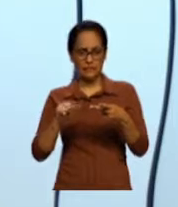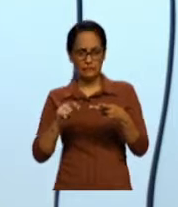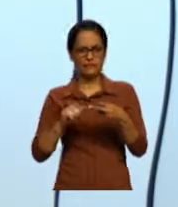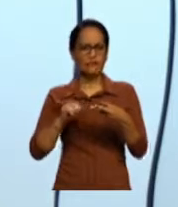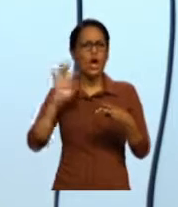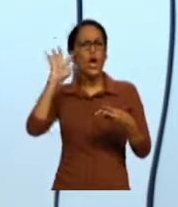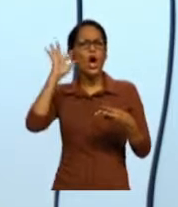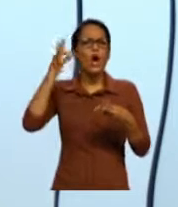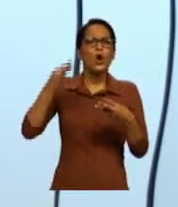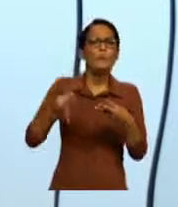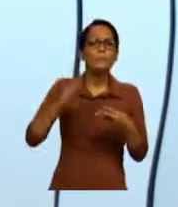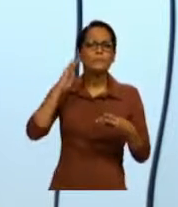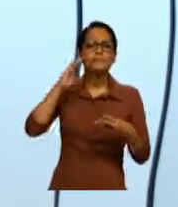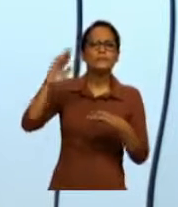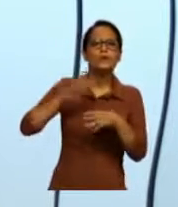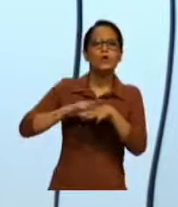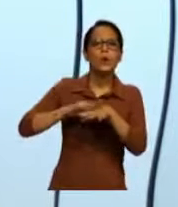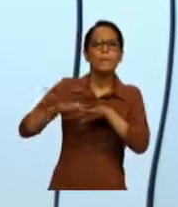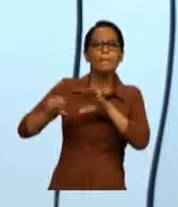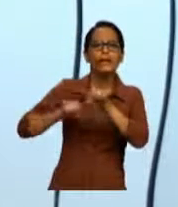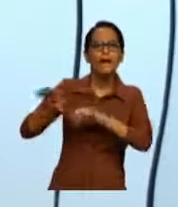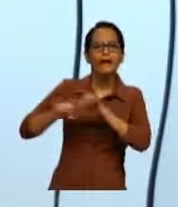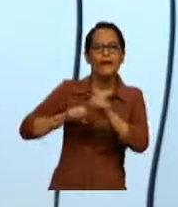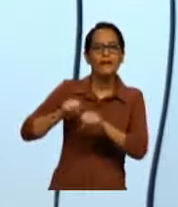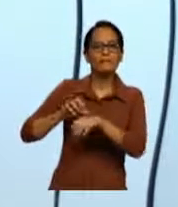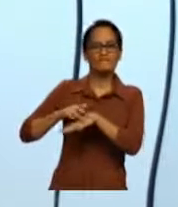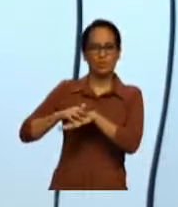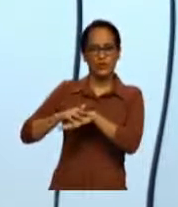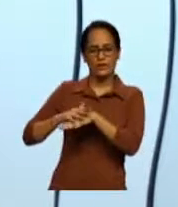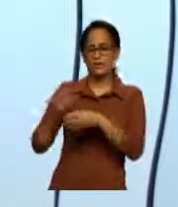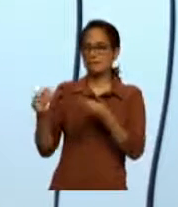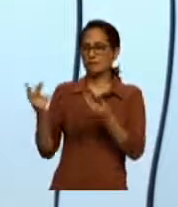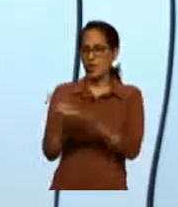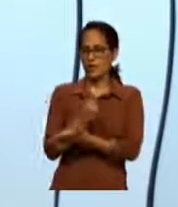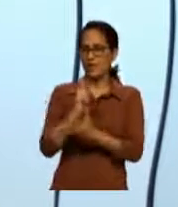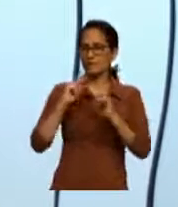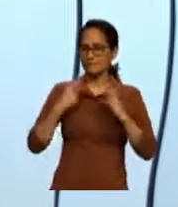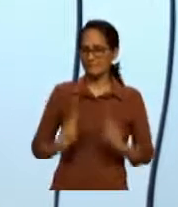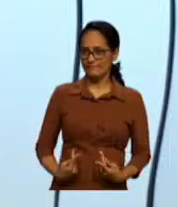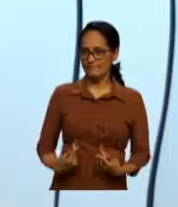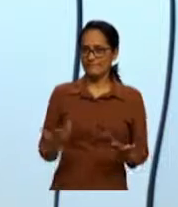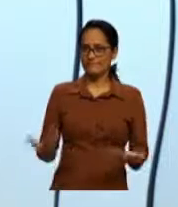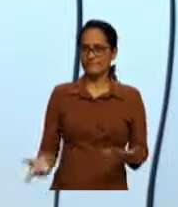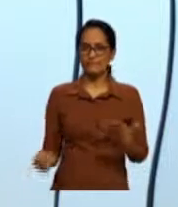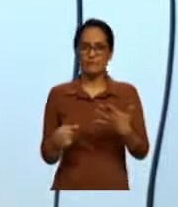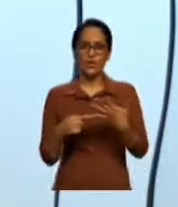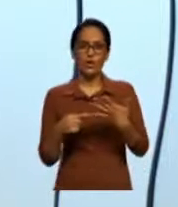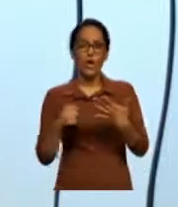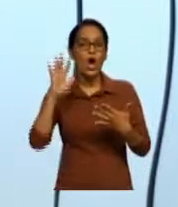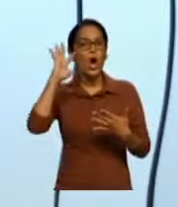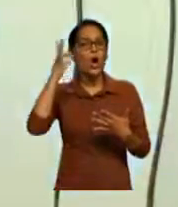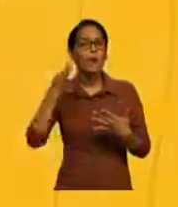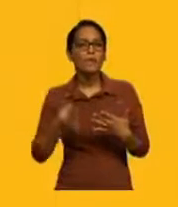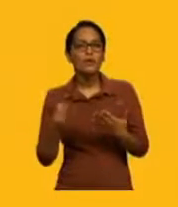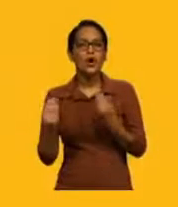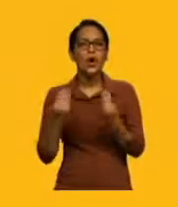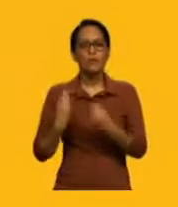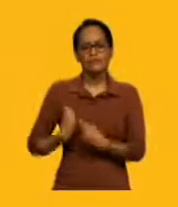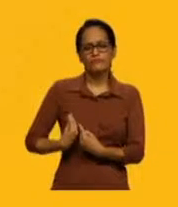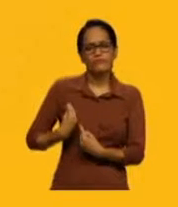sobre as principais doenças infectoparasitárias que vão acometer os seres humanos e compreender que os hábitos de